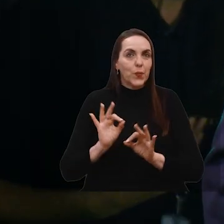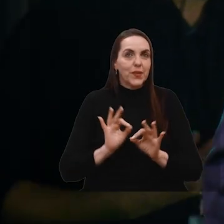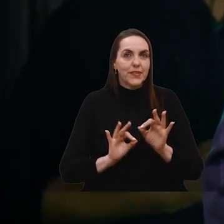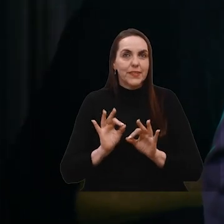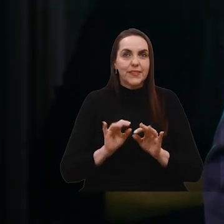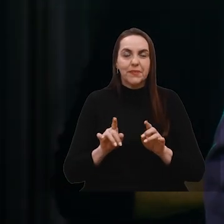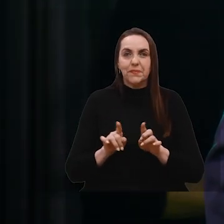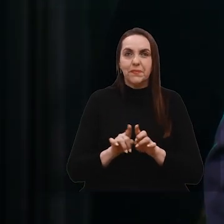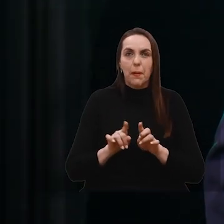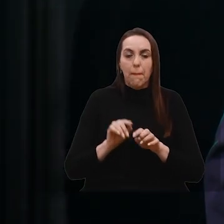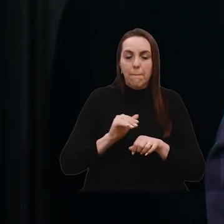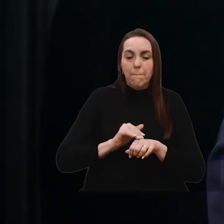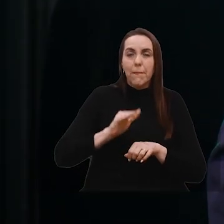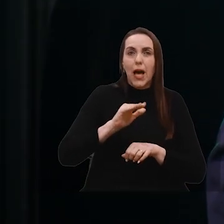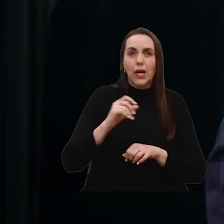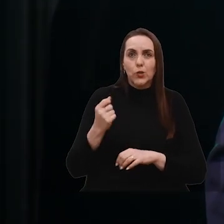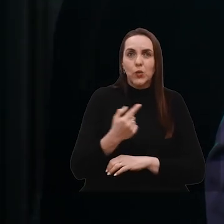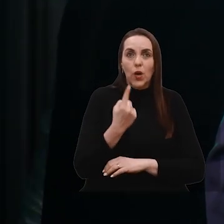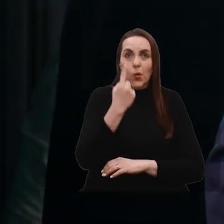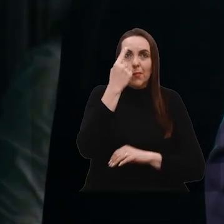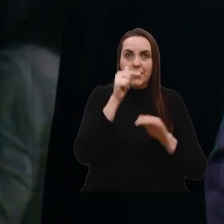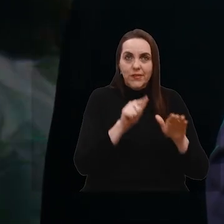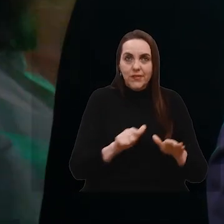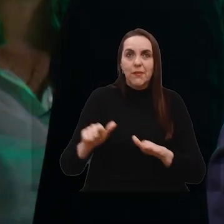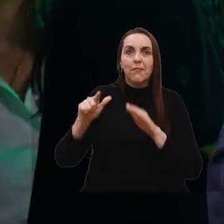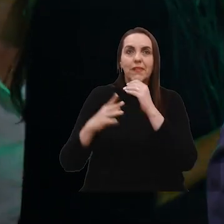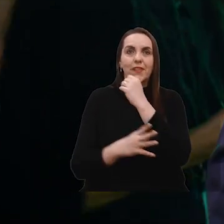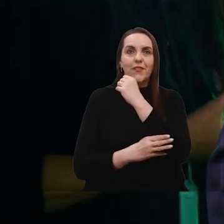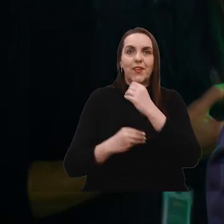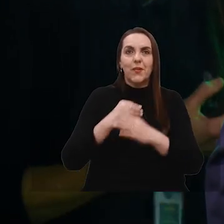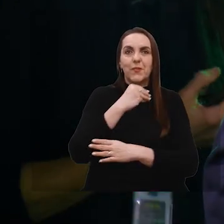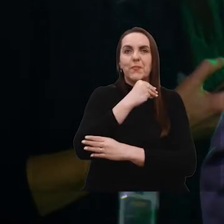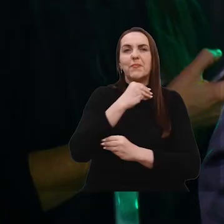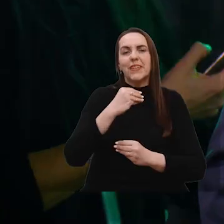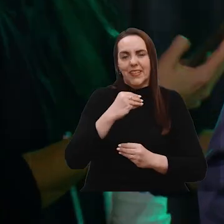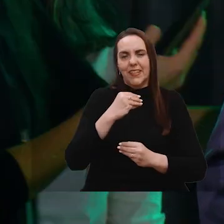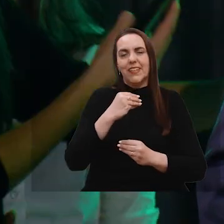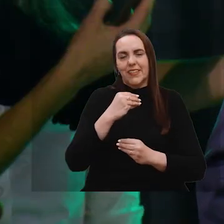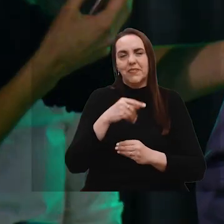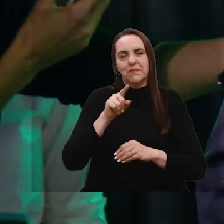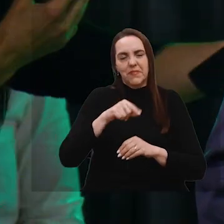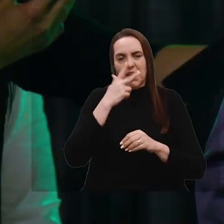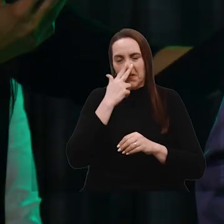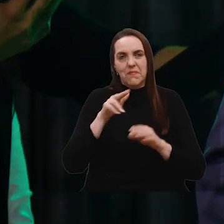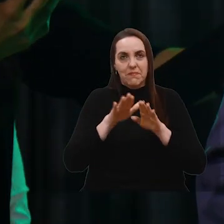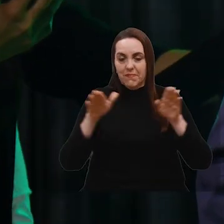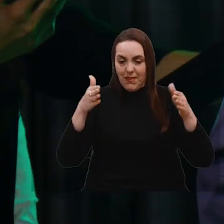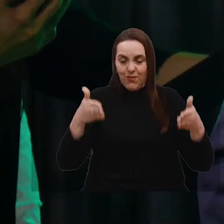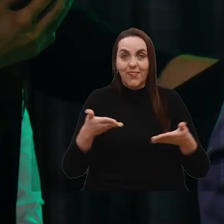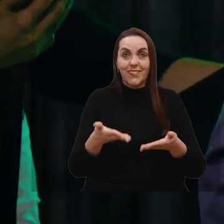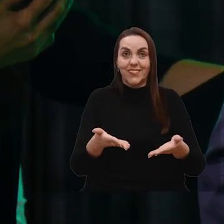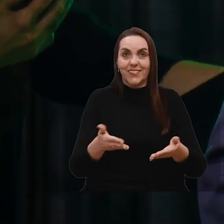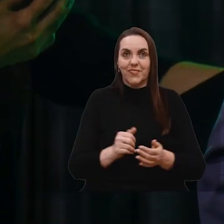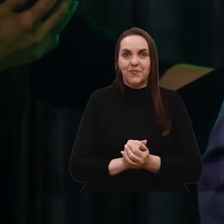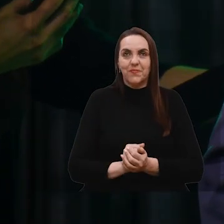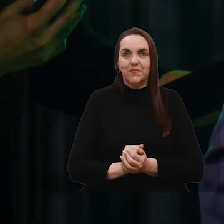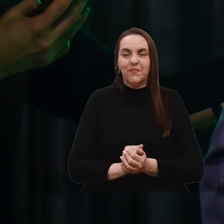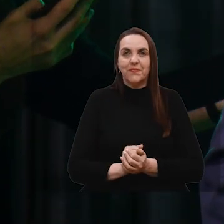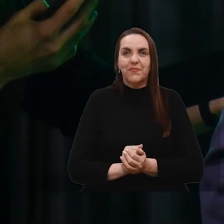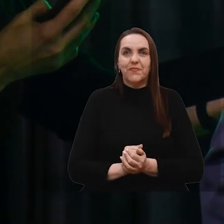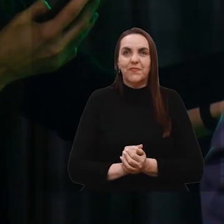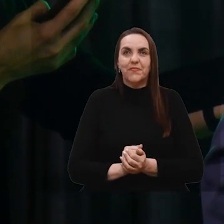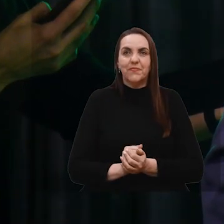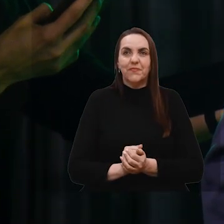anos e organizei mais do que uma semana farroupilha neste mesmo